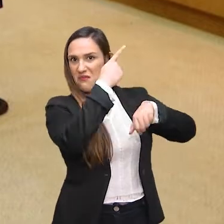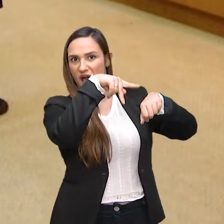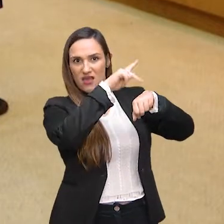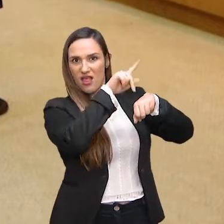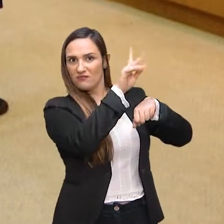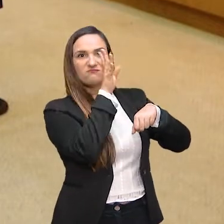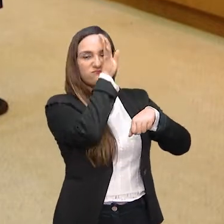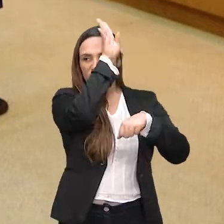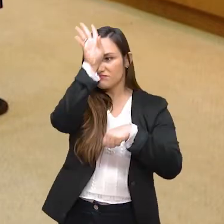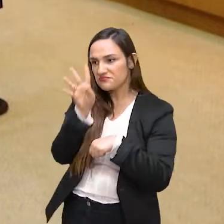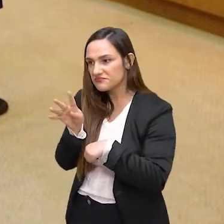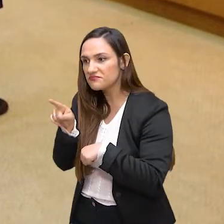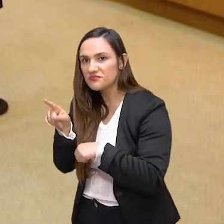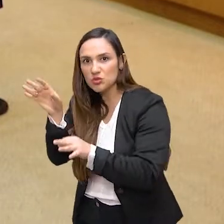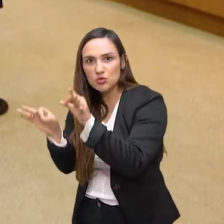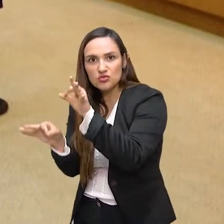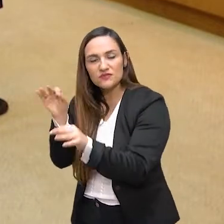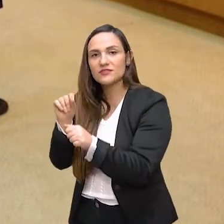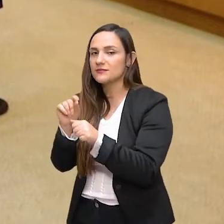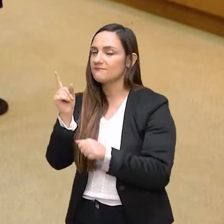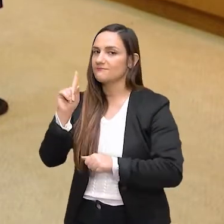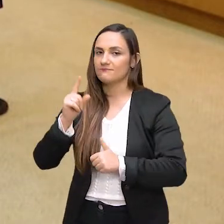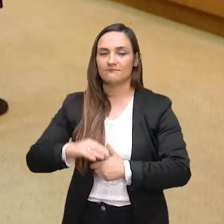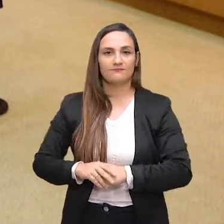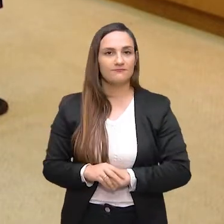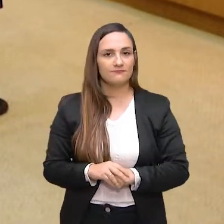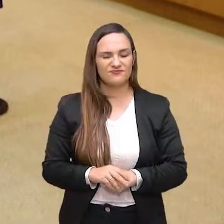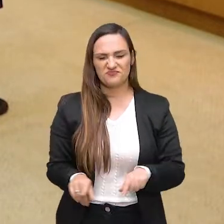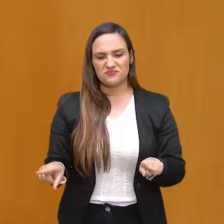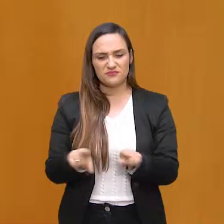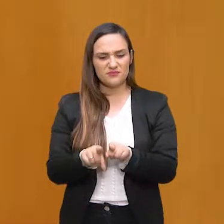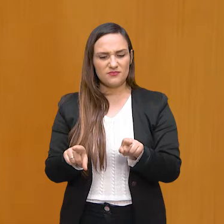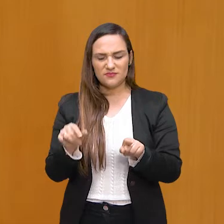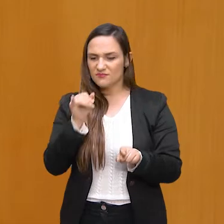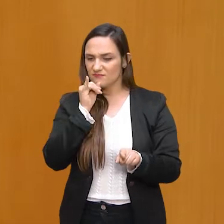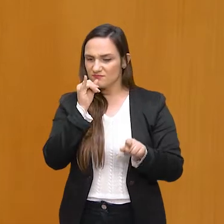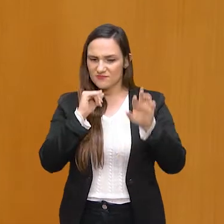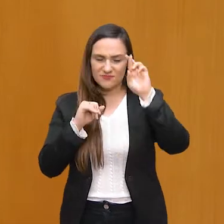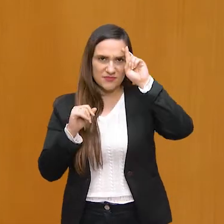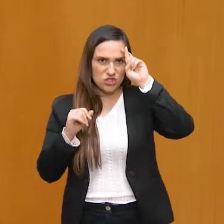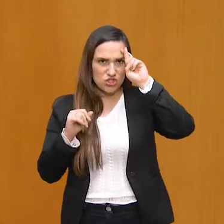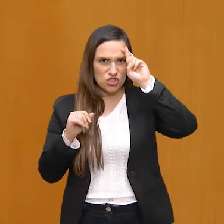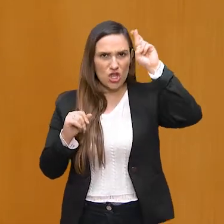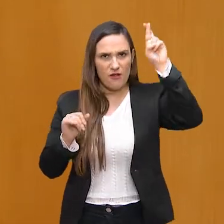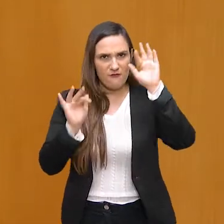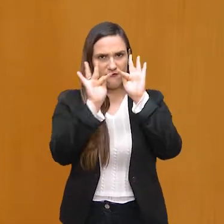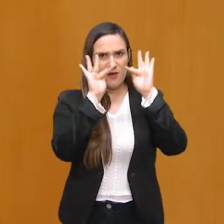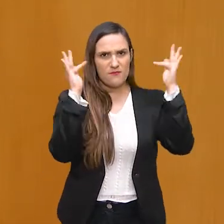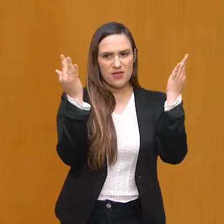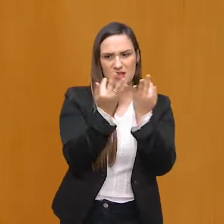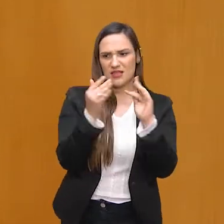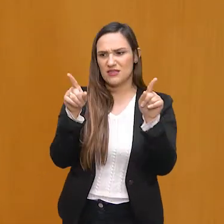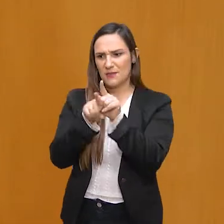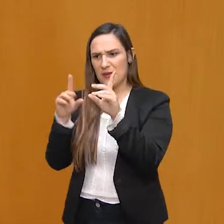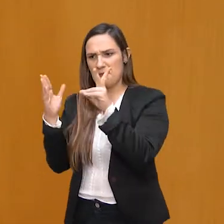Estado, como nós conhecemos hoje. Durante um período também os chefes de família, as